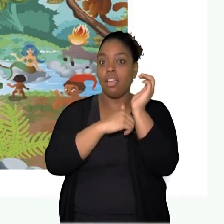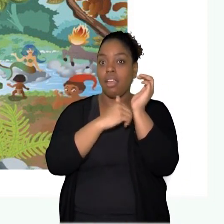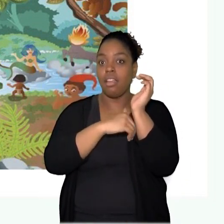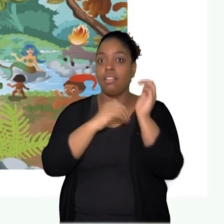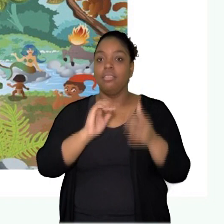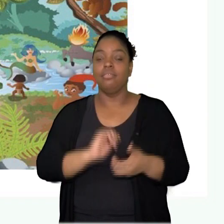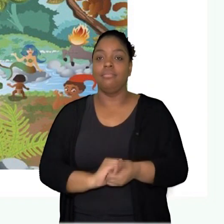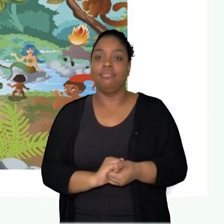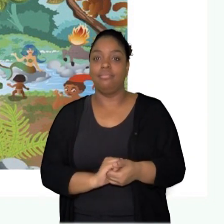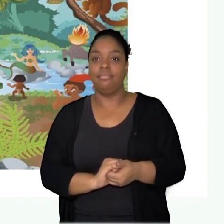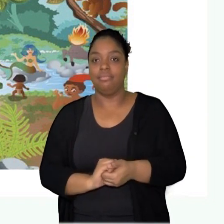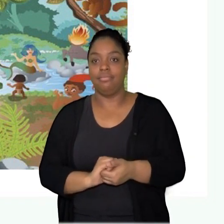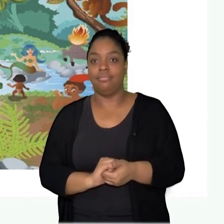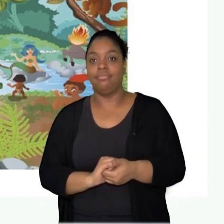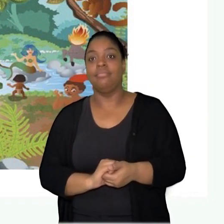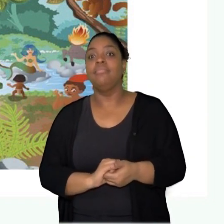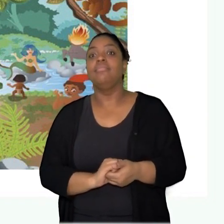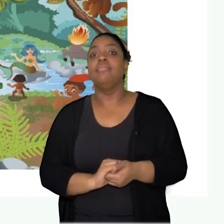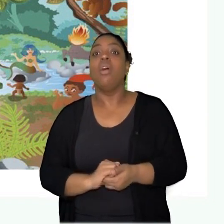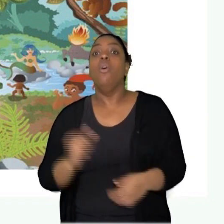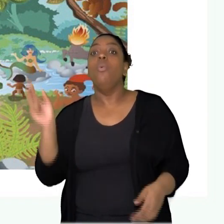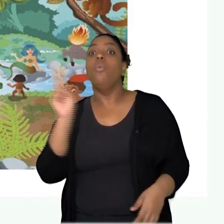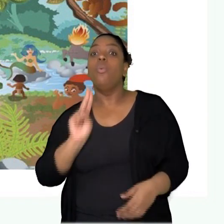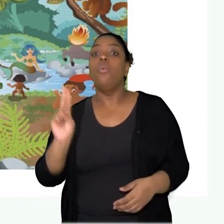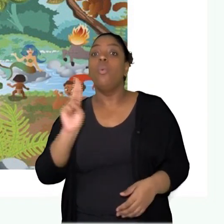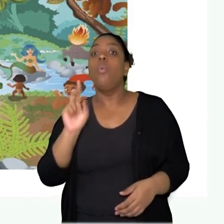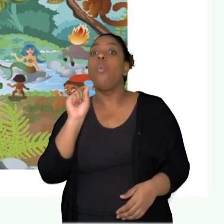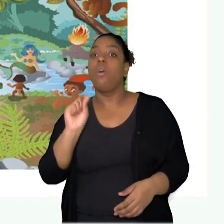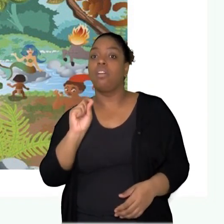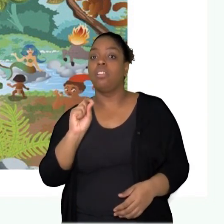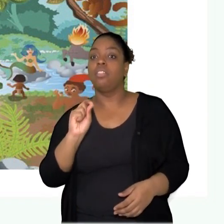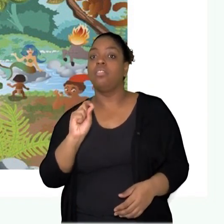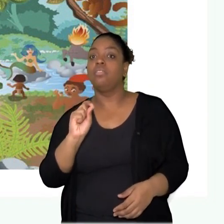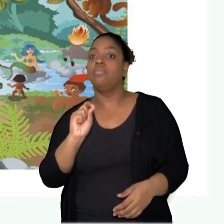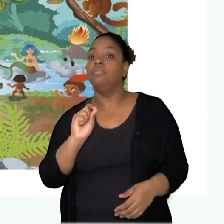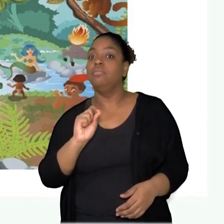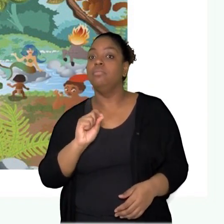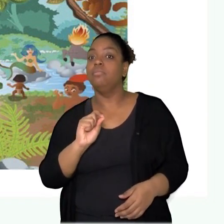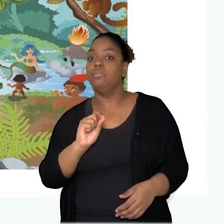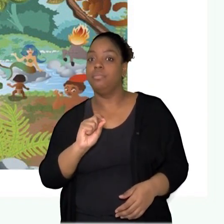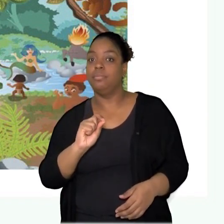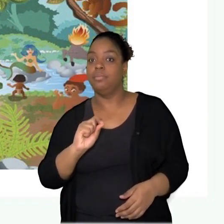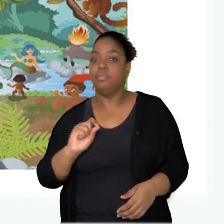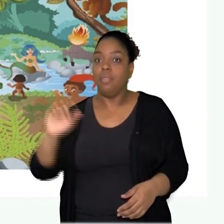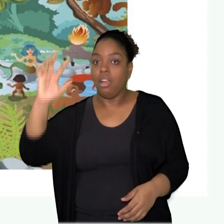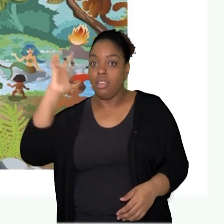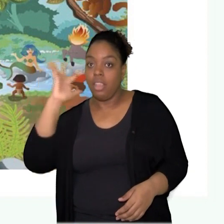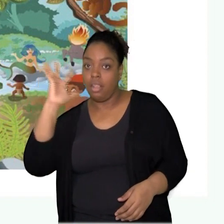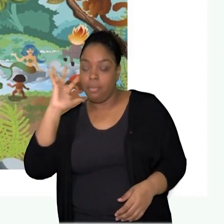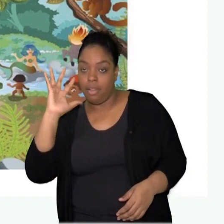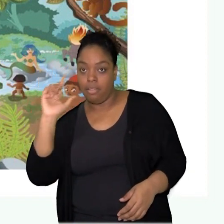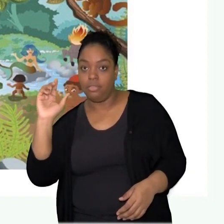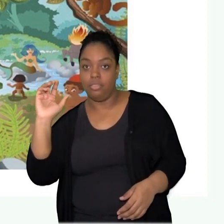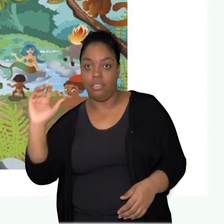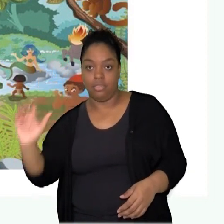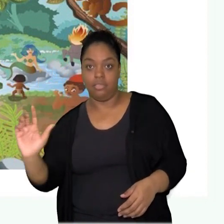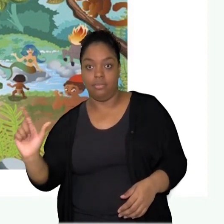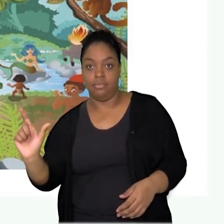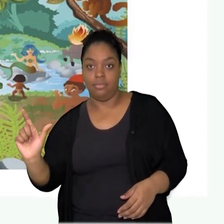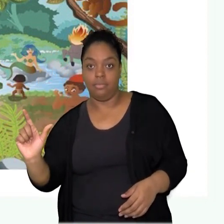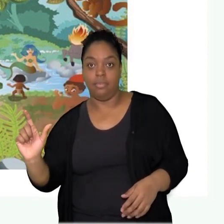sobrenaturais. Para isso, utilizam-se da junção de elementos fantasiosos e de